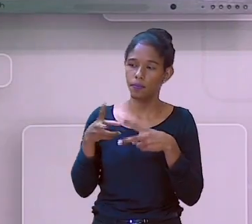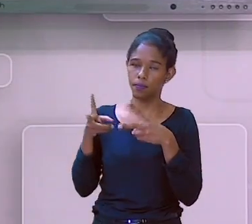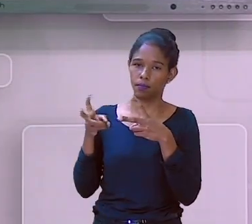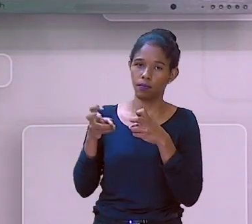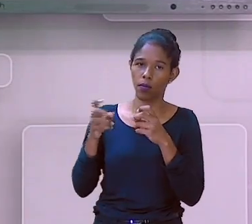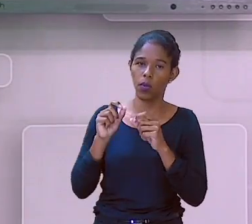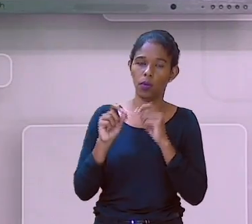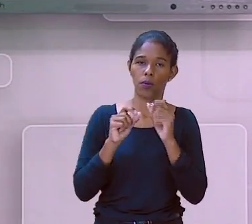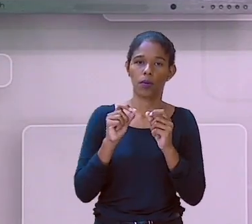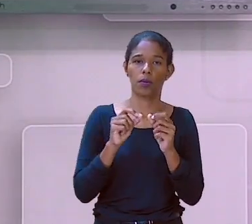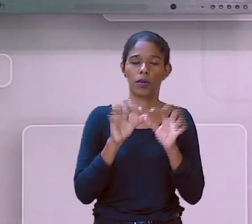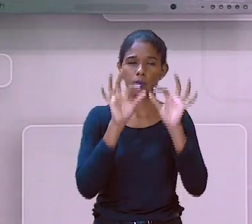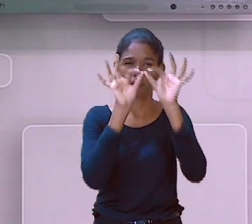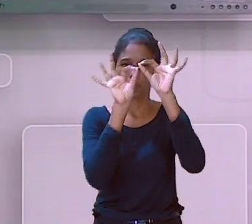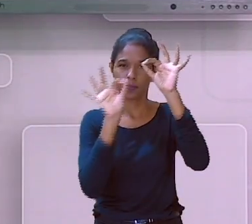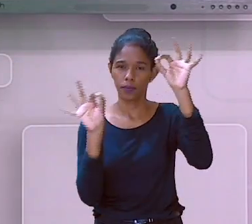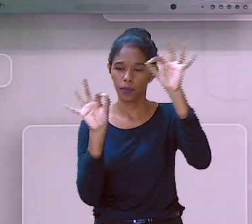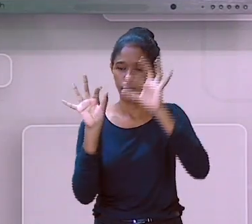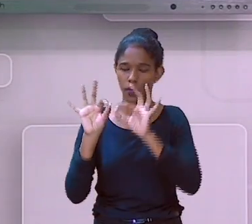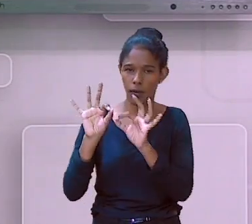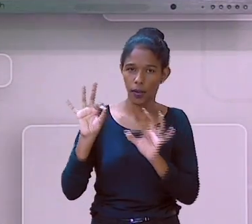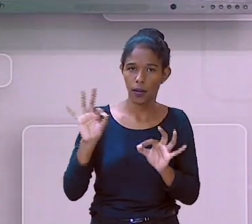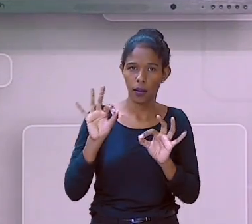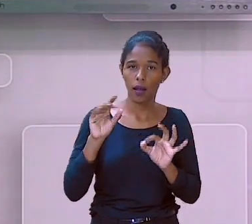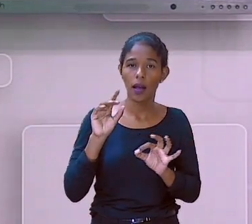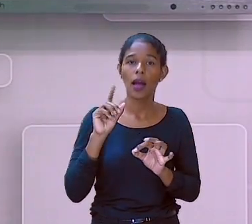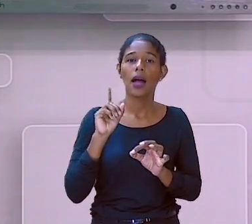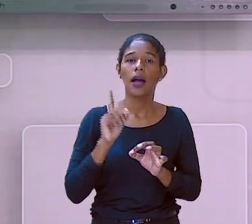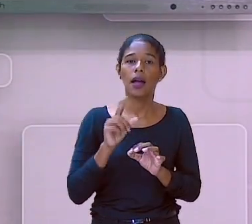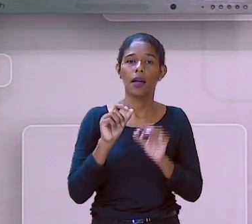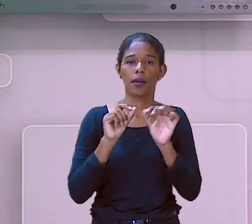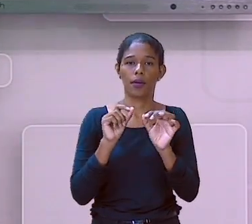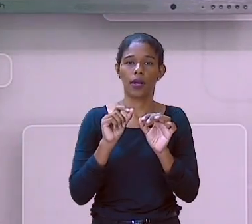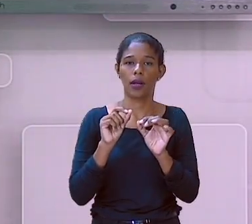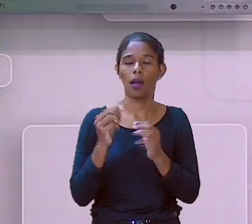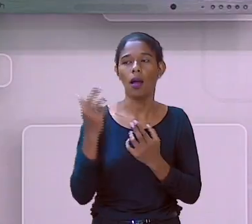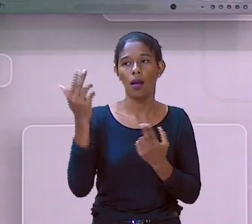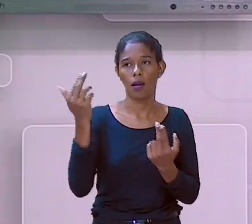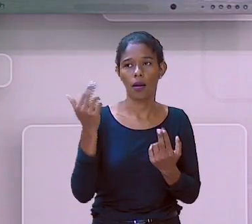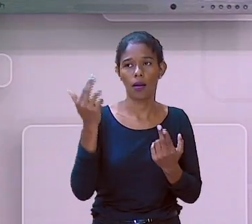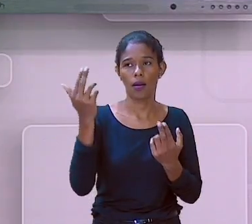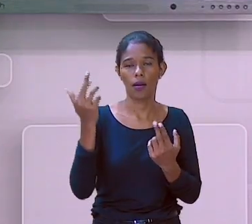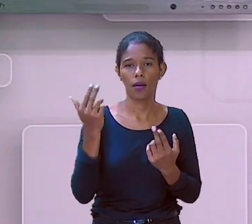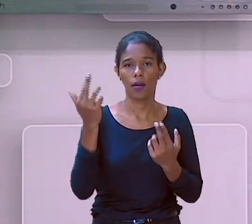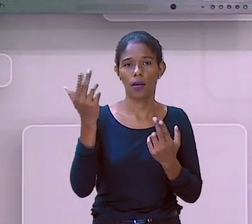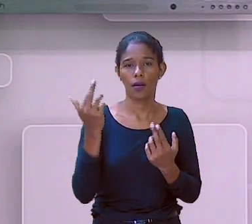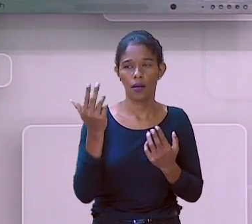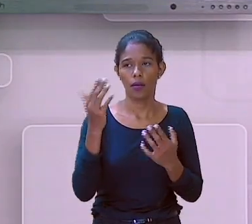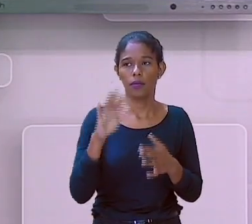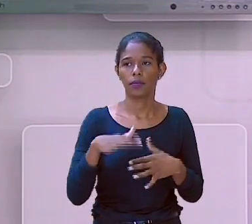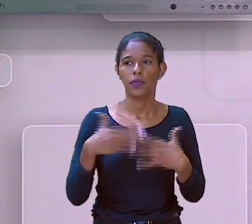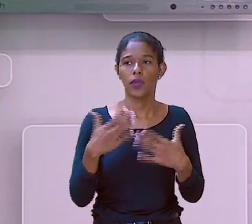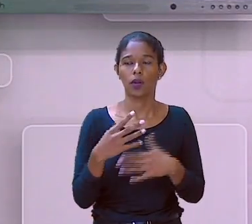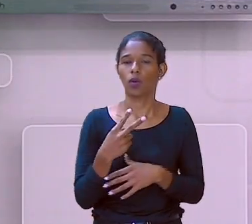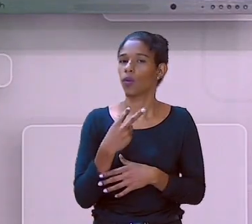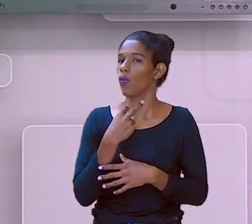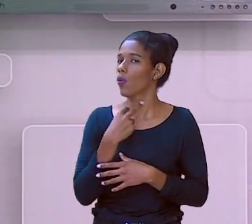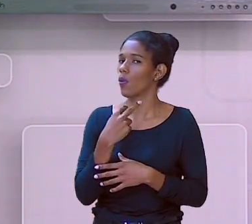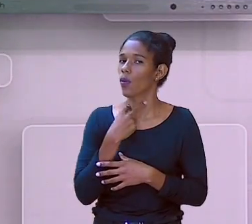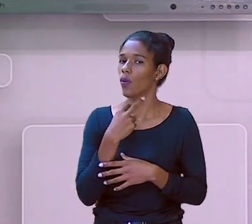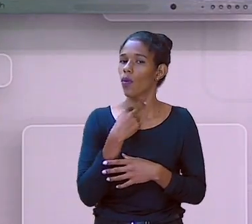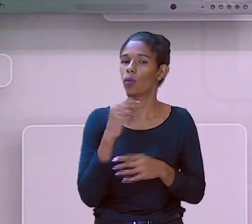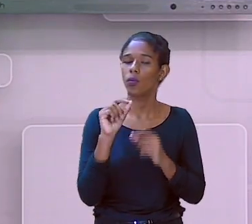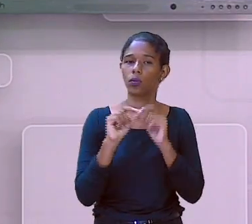medidas são proporcionais. Agora, eu não posso mudar